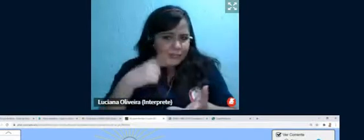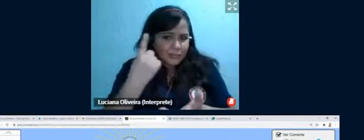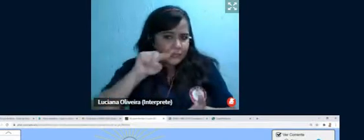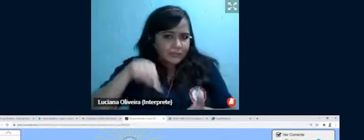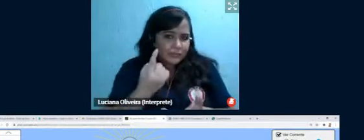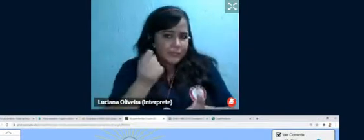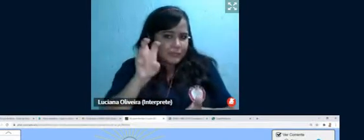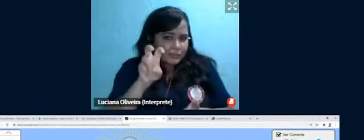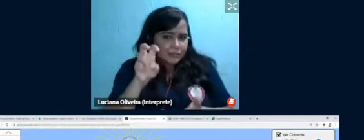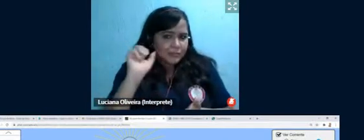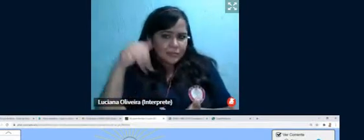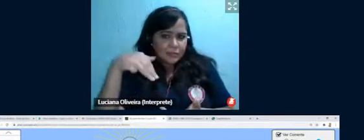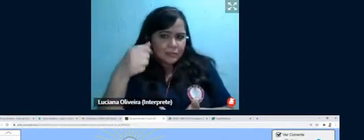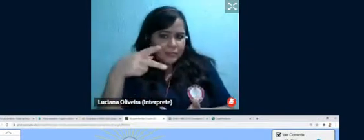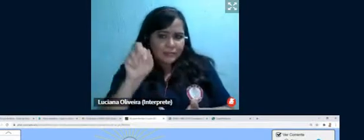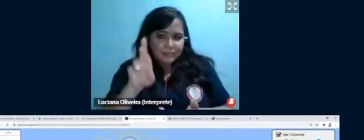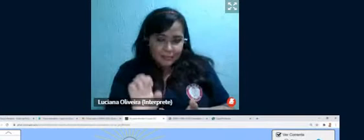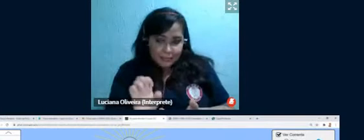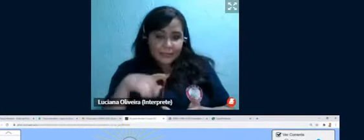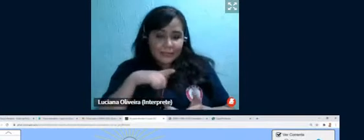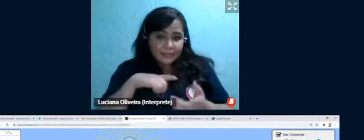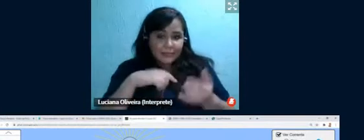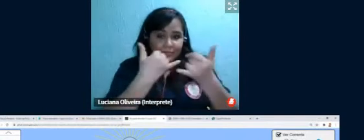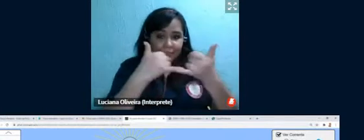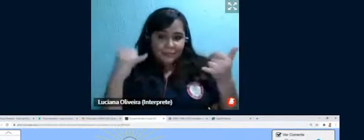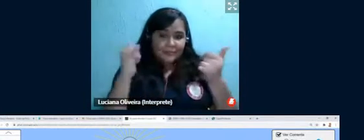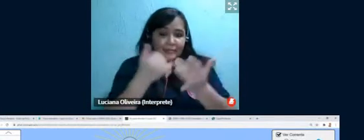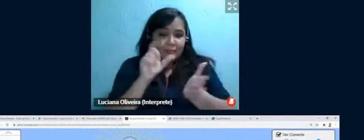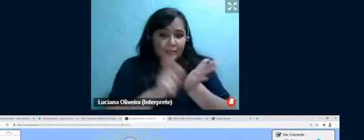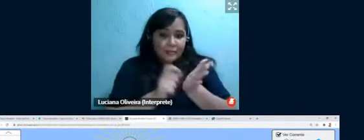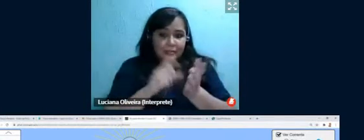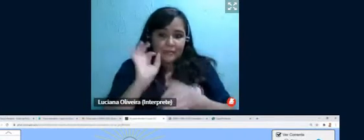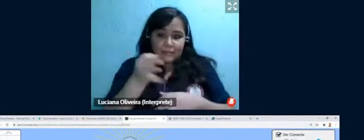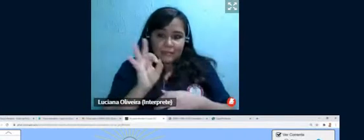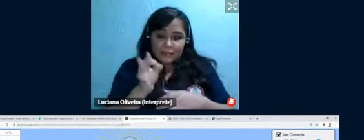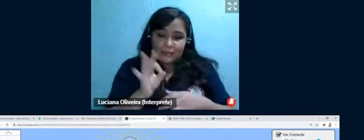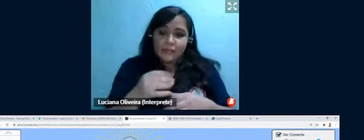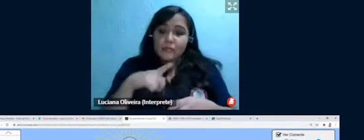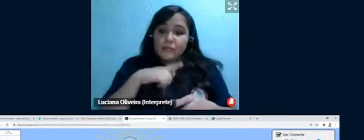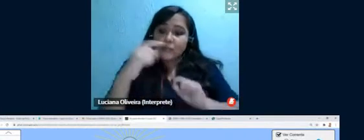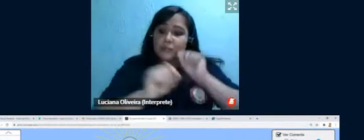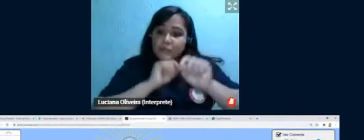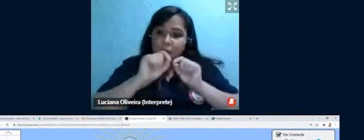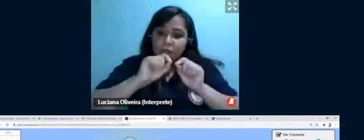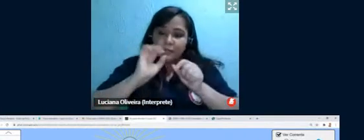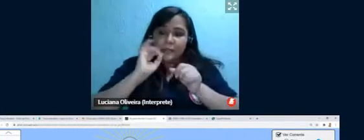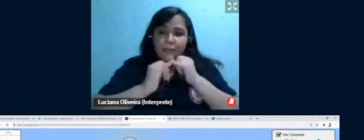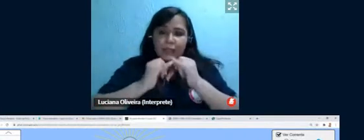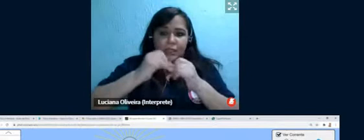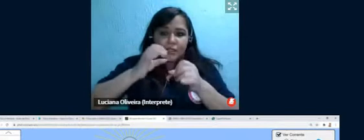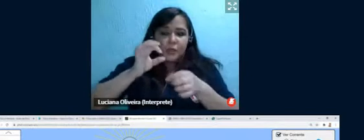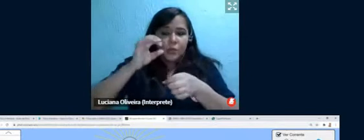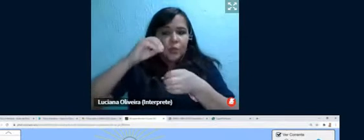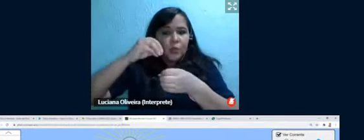amperes, aqui, saindo da bateria. Aqui eu encontro um nó, e